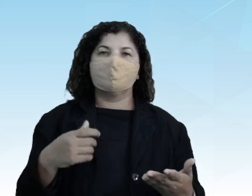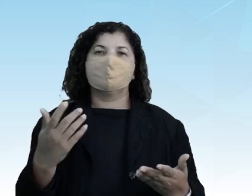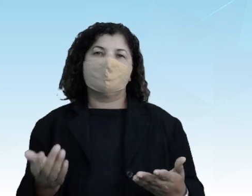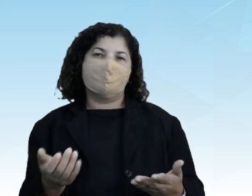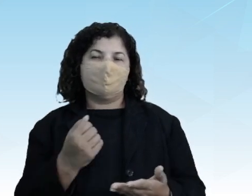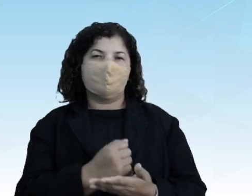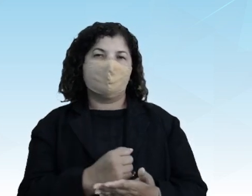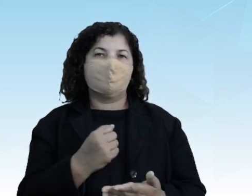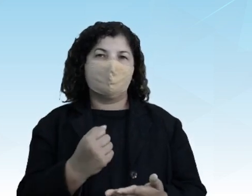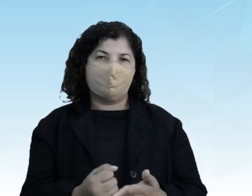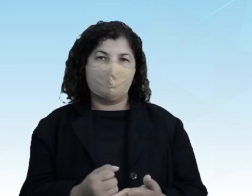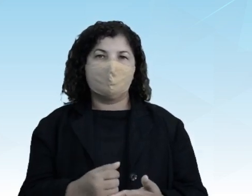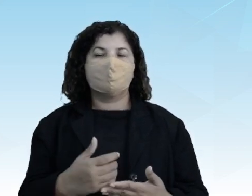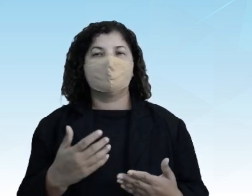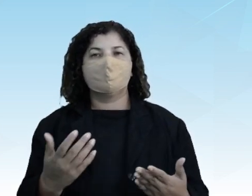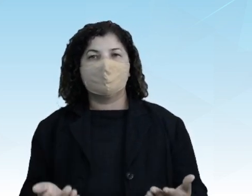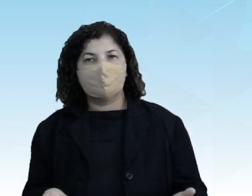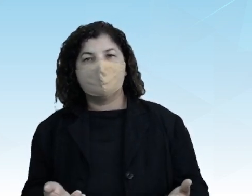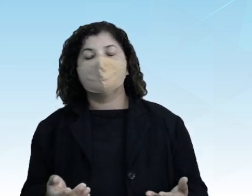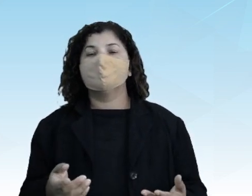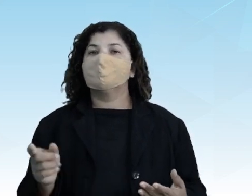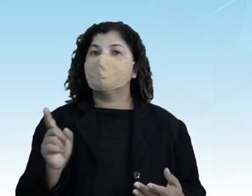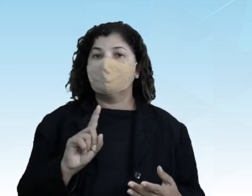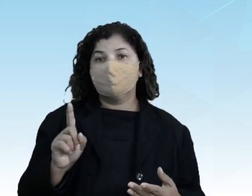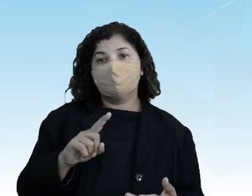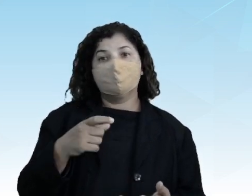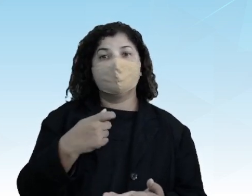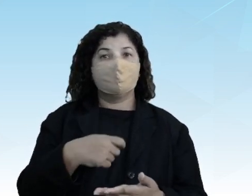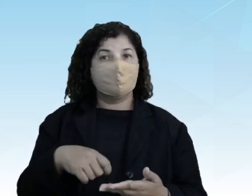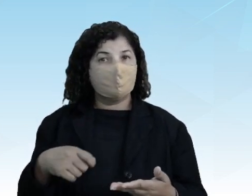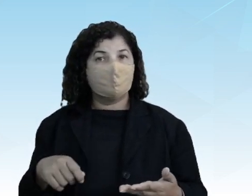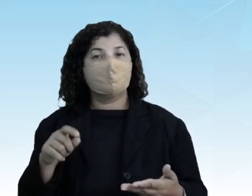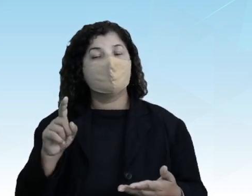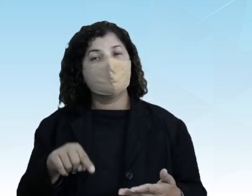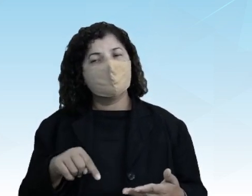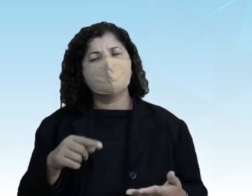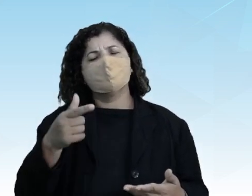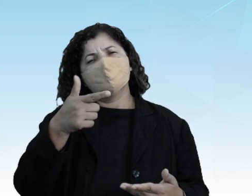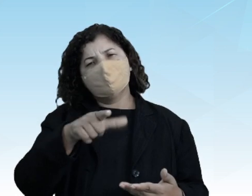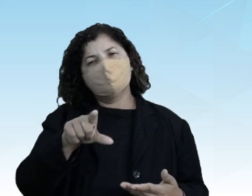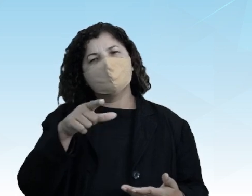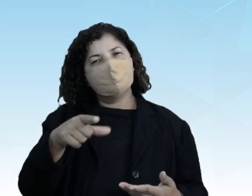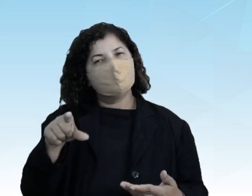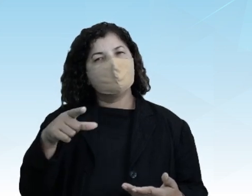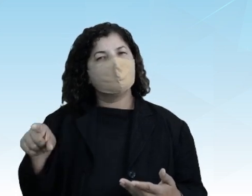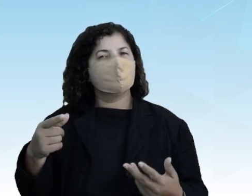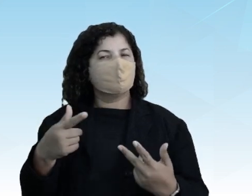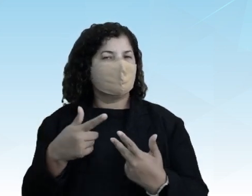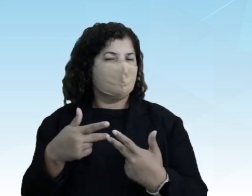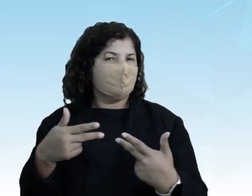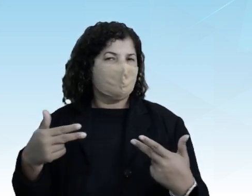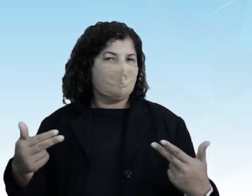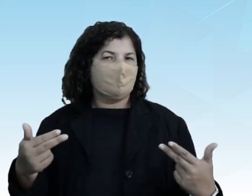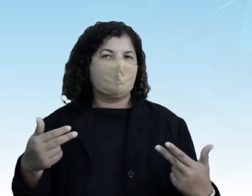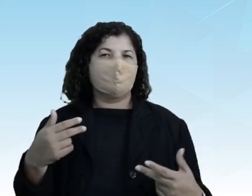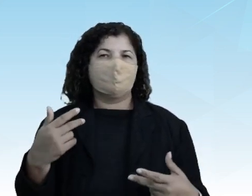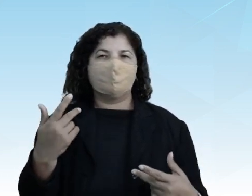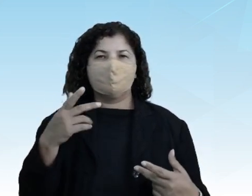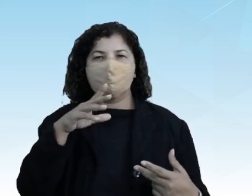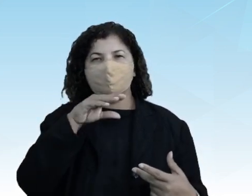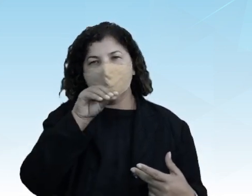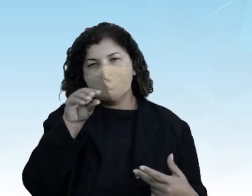de documentos. E as não escritas, na realidade, são aquelas fontes que podem ser, na realidade, orais,